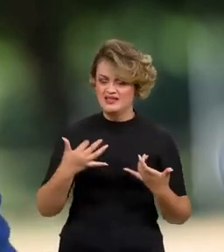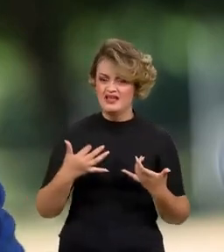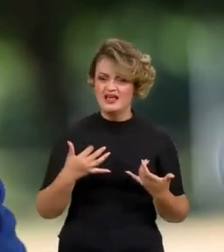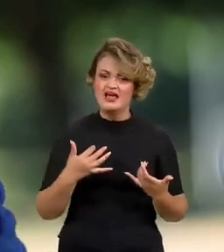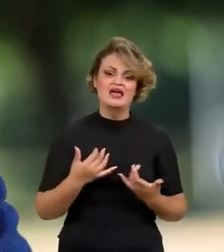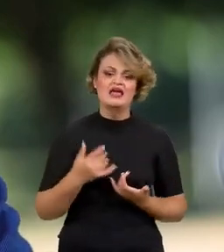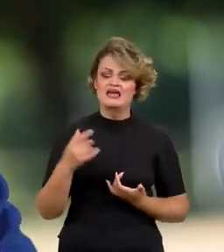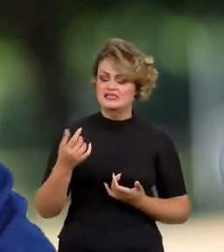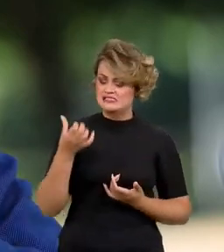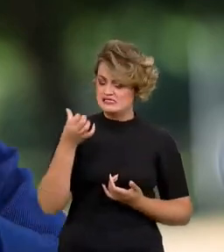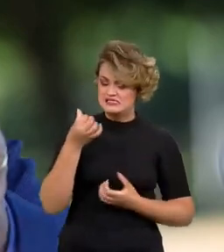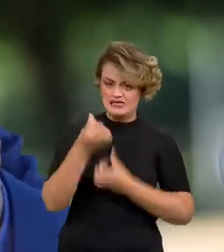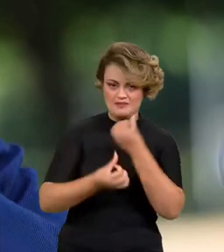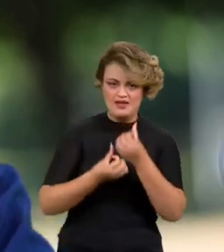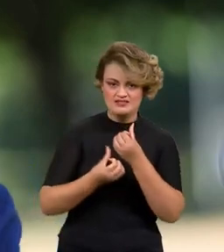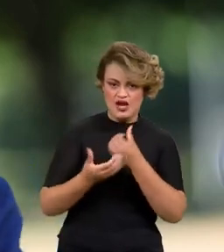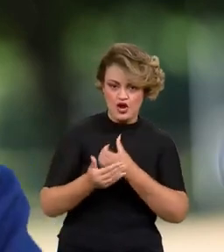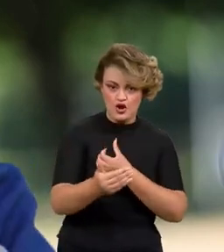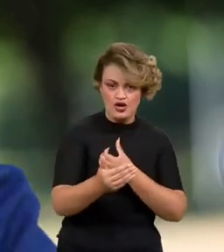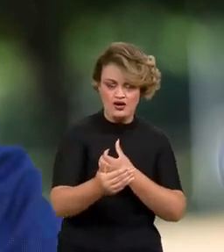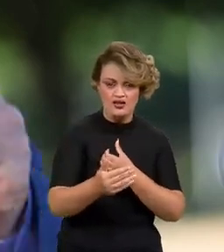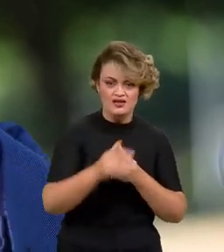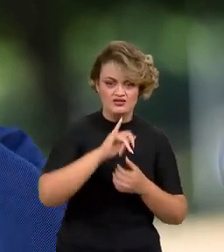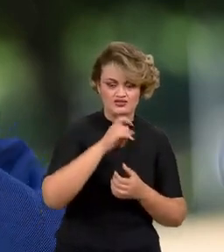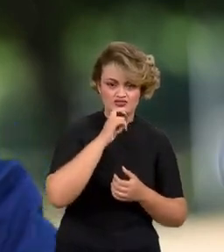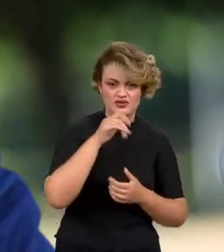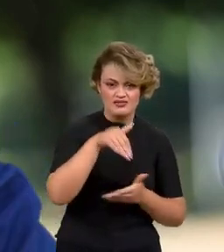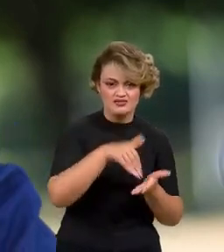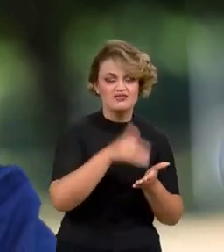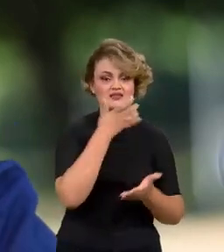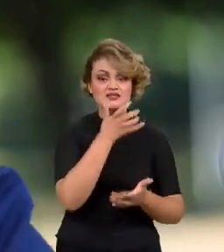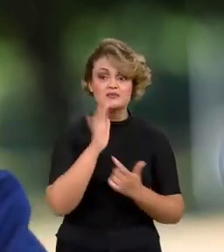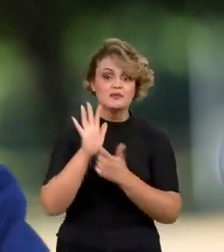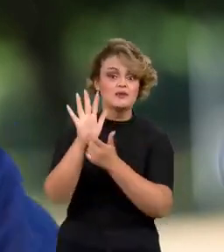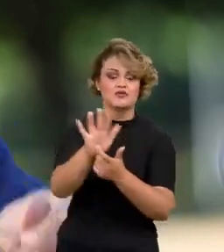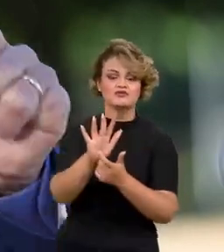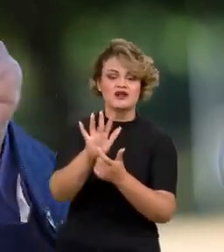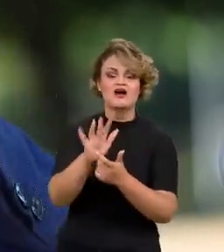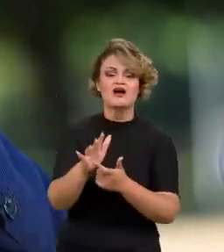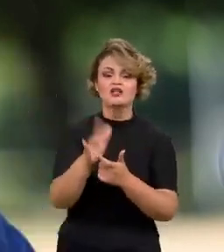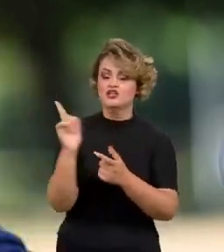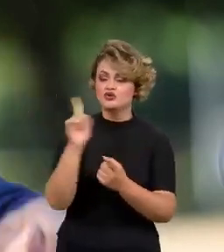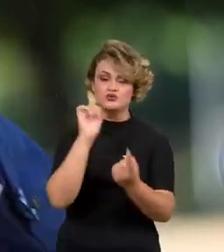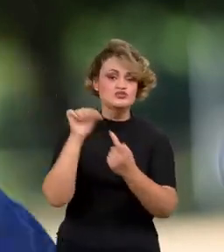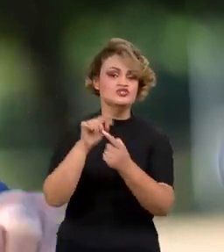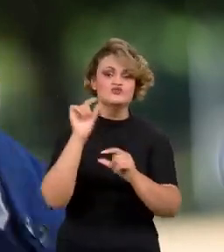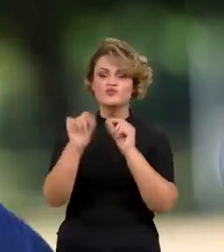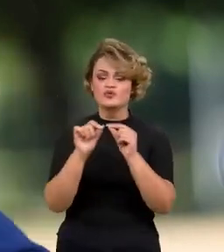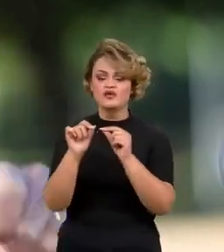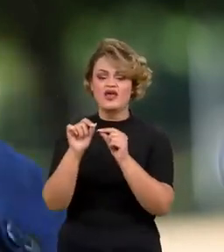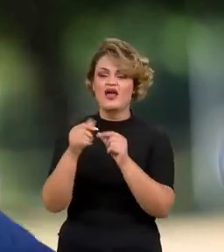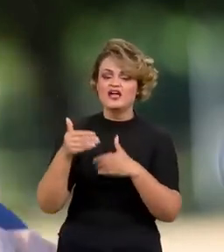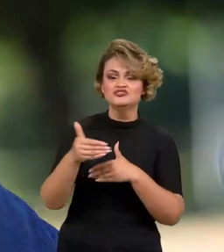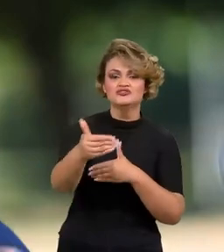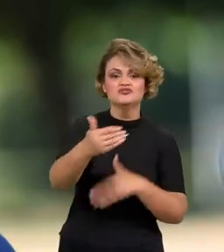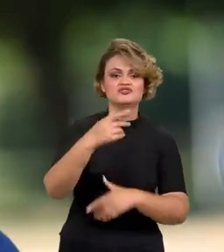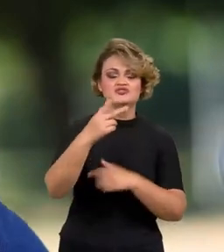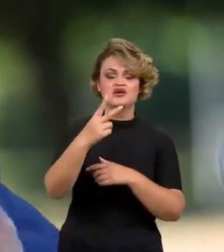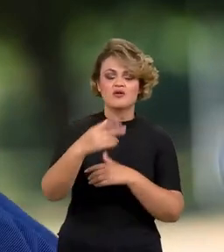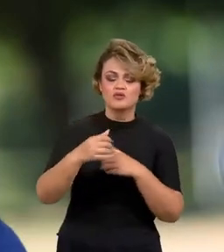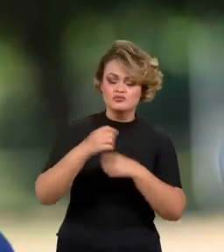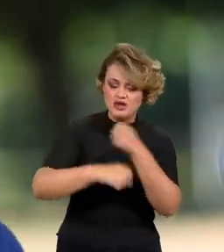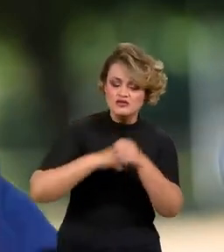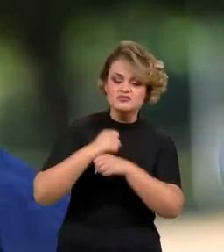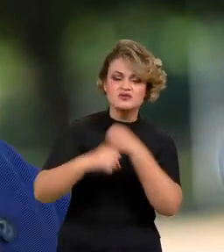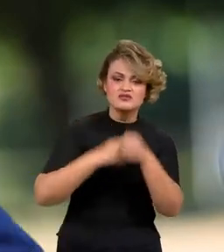segundo semestre é o momento da gente apresentar a sociedade aquilo que a gente vai fazer até o dia 31 de Dezembro de 2026